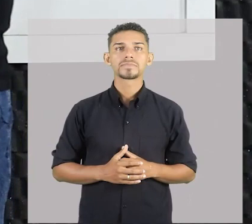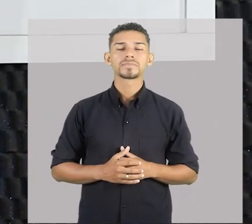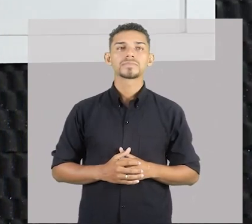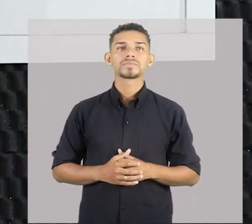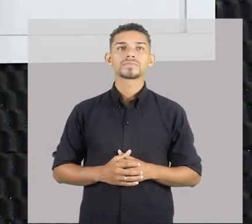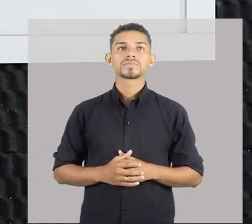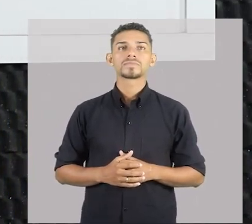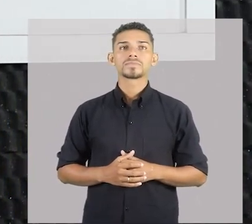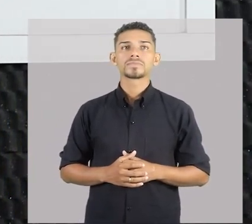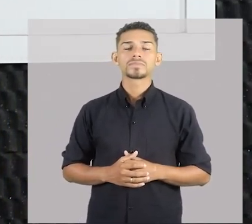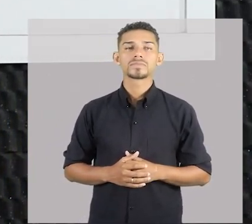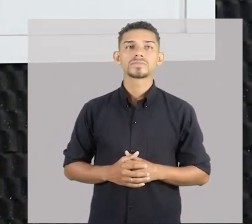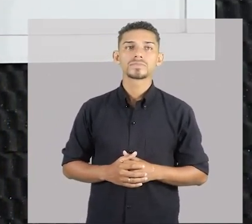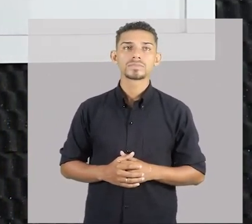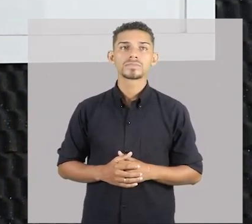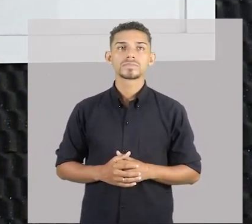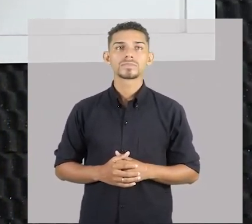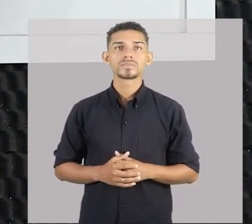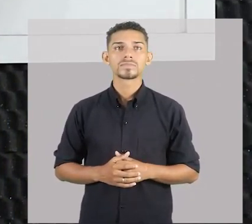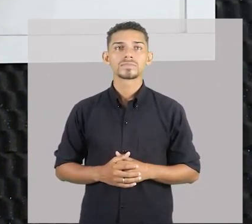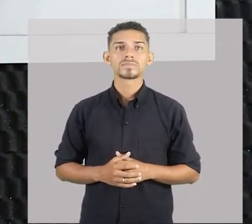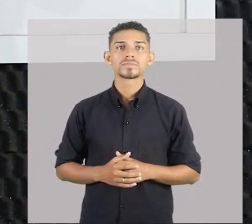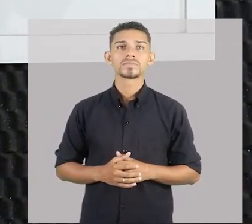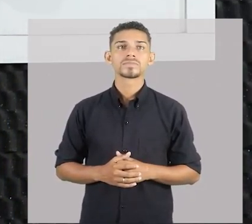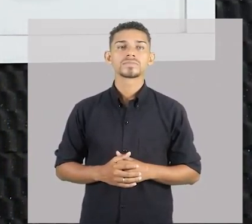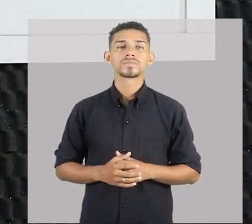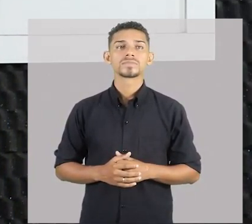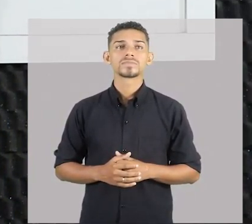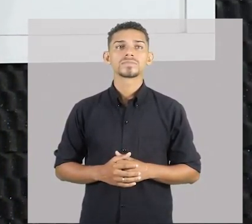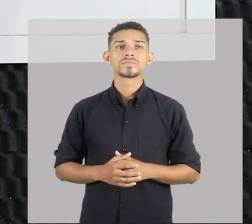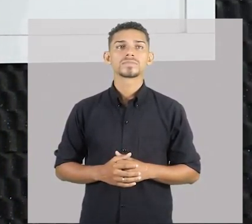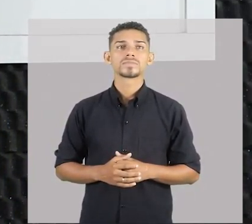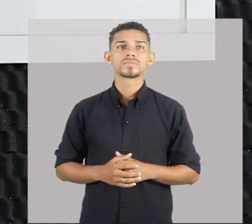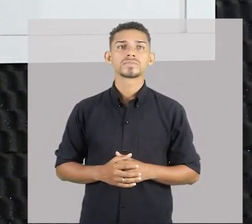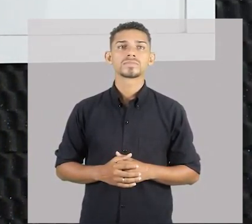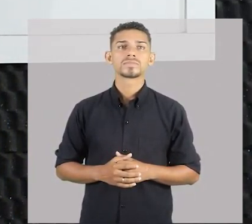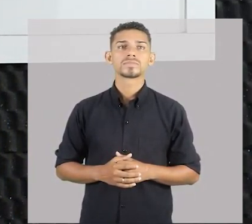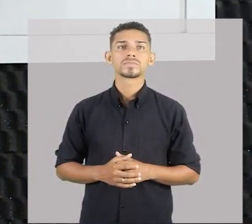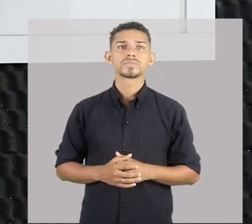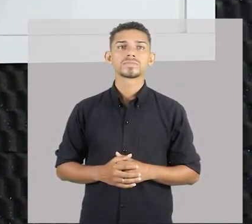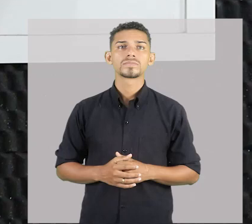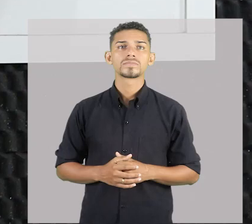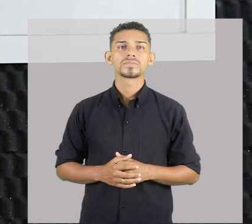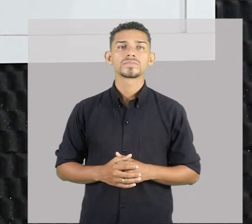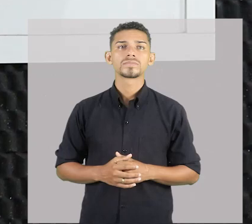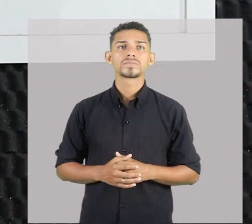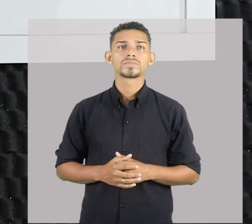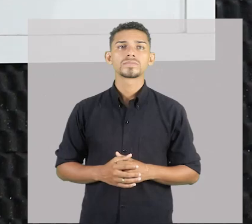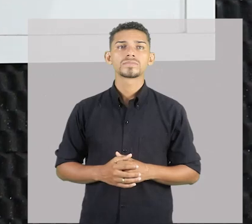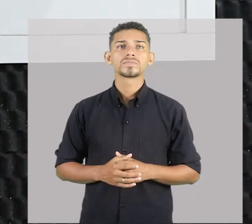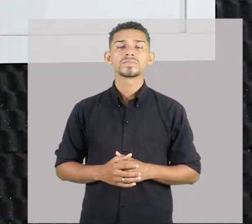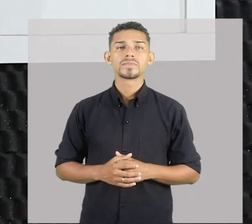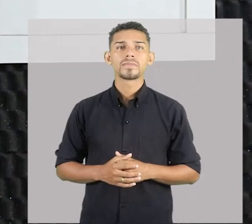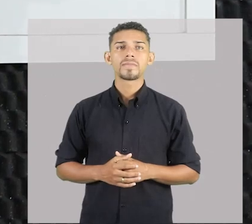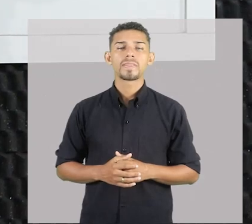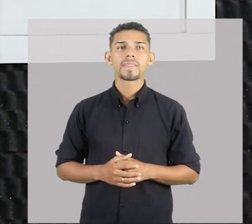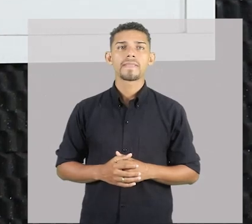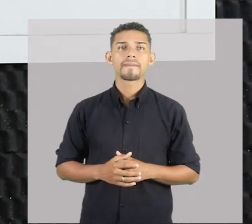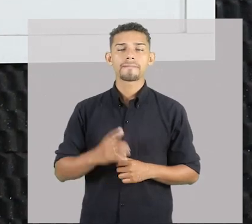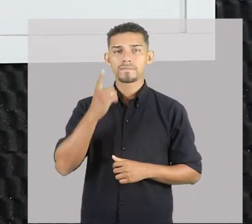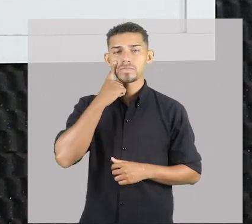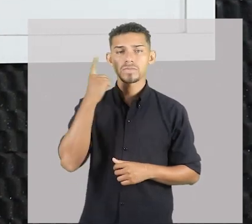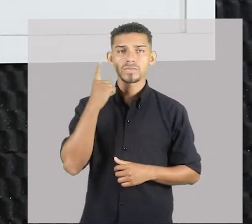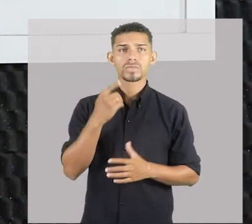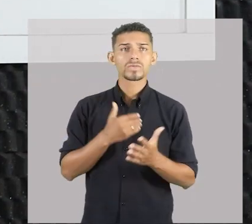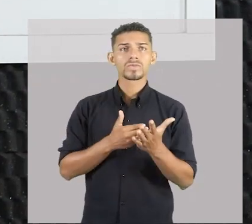Então veja, ó, é Hertz embaixo de Hertz, RPM embaixo de RPM. Ó. Aí o xzinho, ó, esse vezes esse igual a esse vezes esse. Vamos